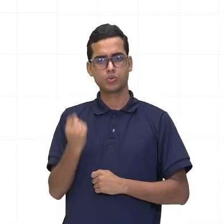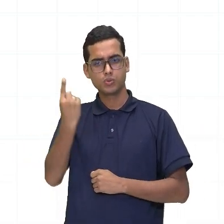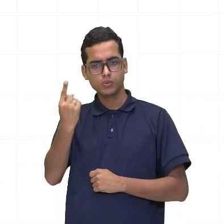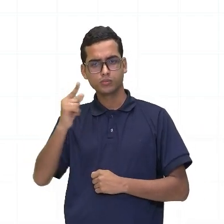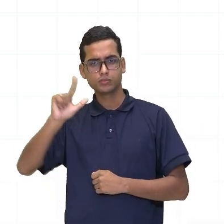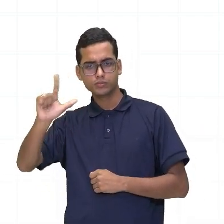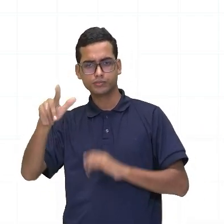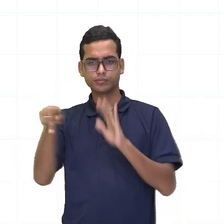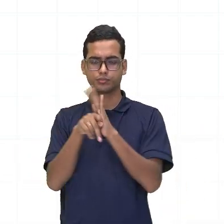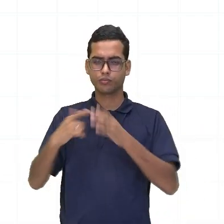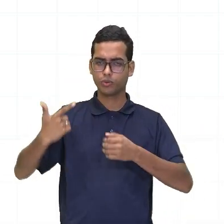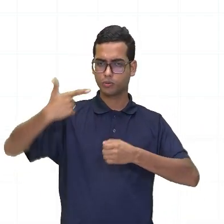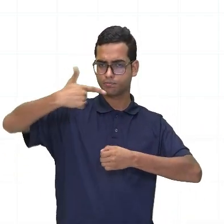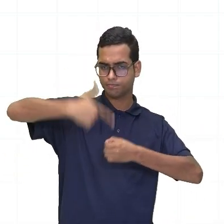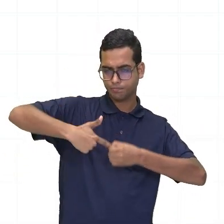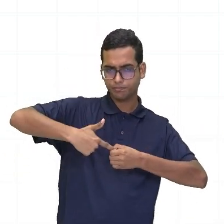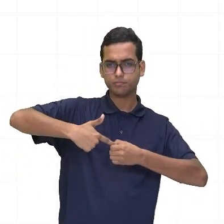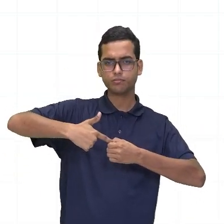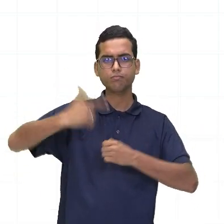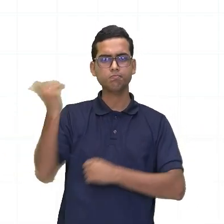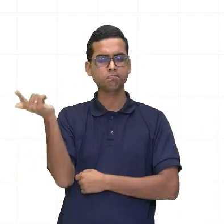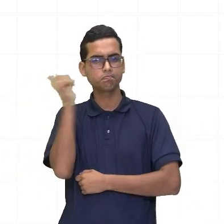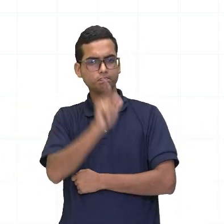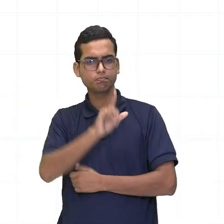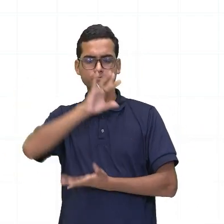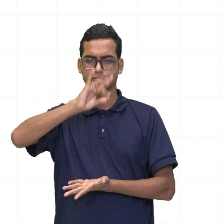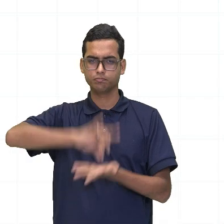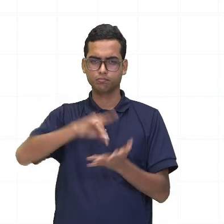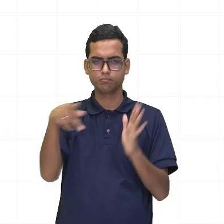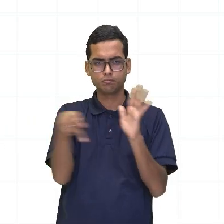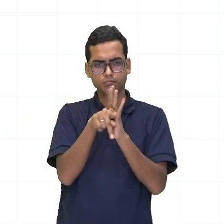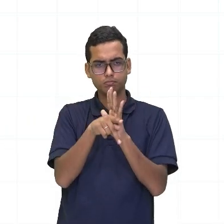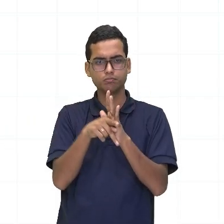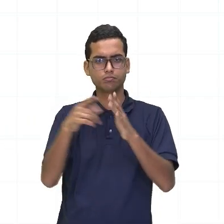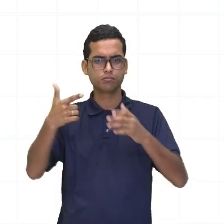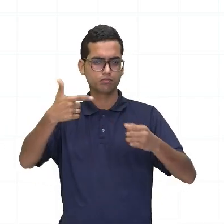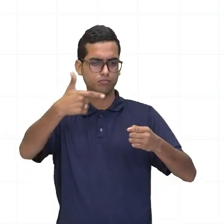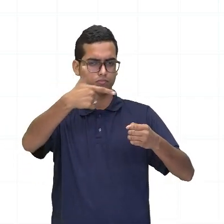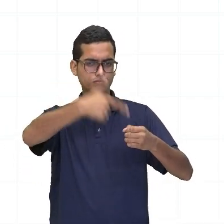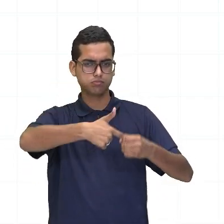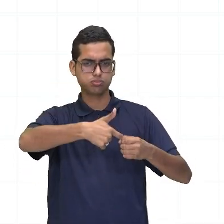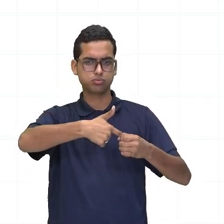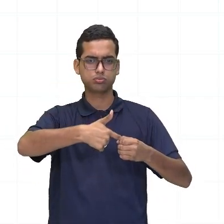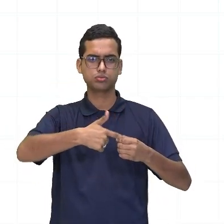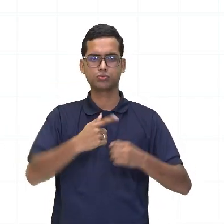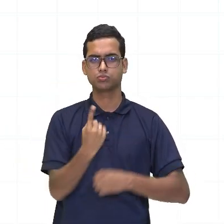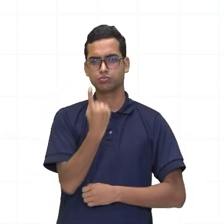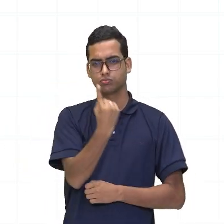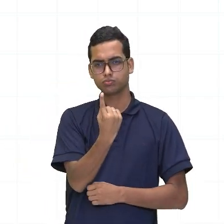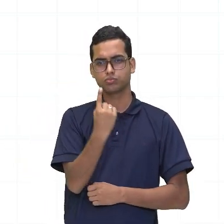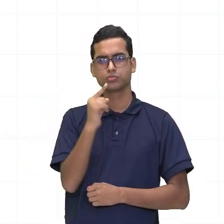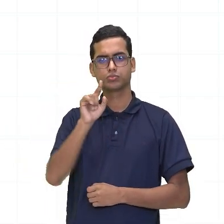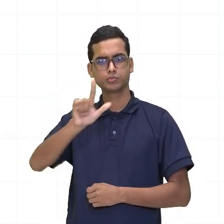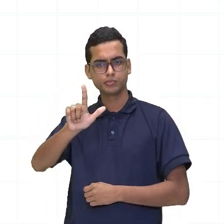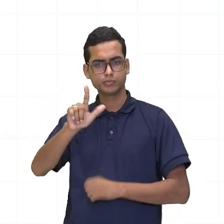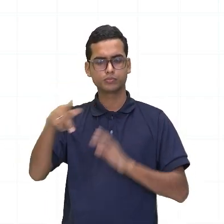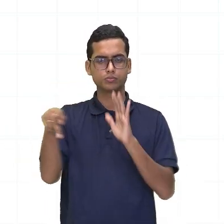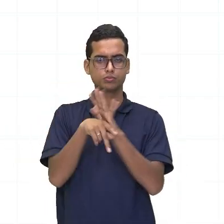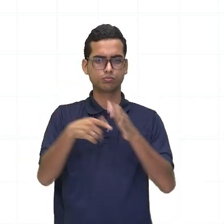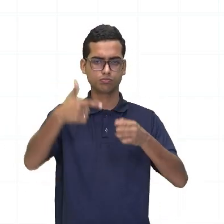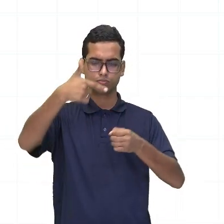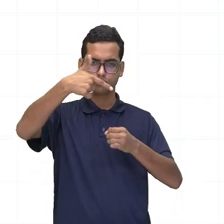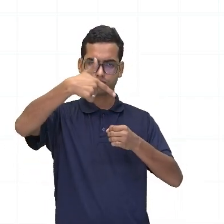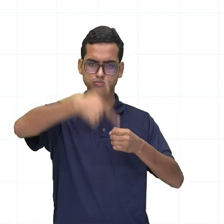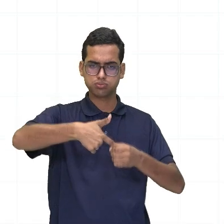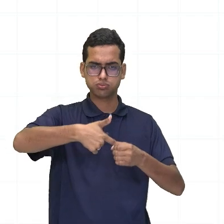a funcionar, né, para funcionar o seu motor, tá? Esse 1 litro de combustível, ele vai ser distribuído,